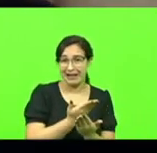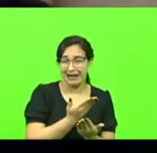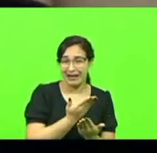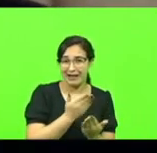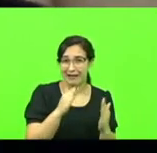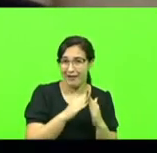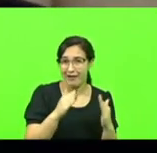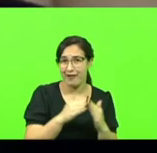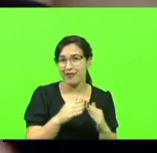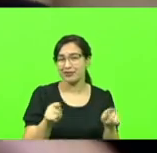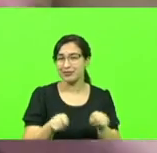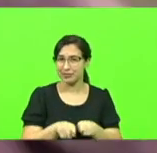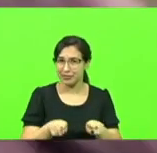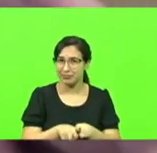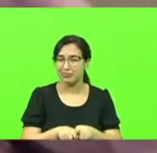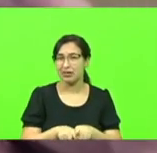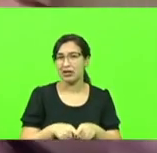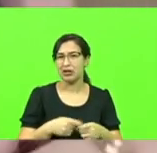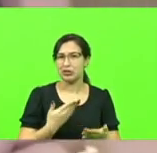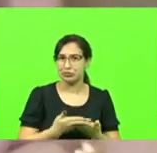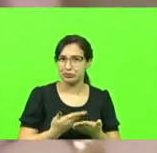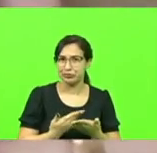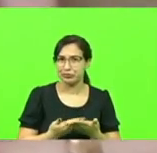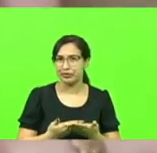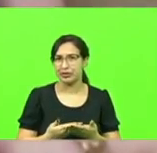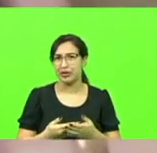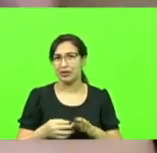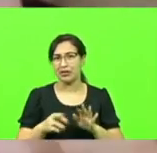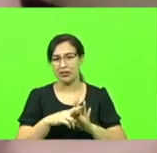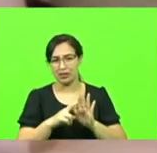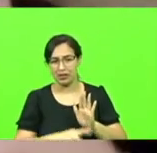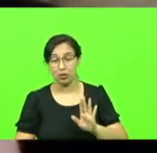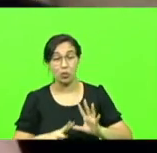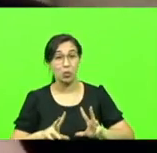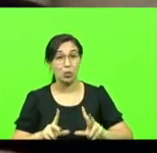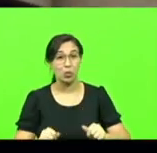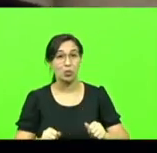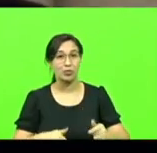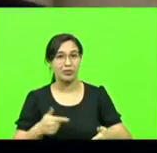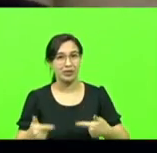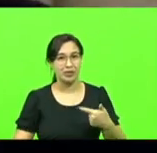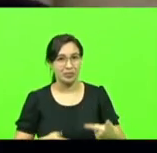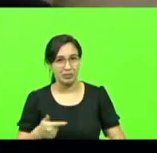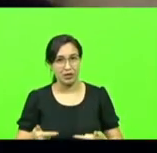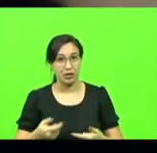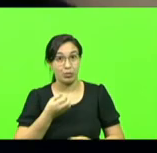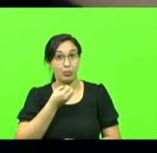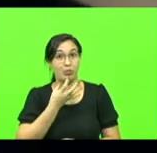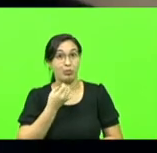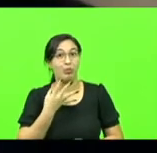diagnóstica. Relatório de todos esses serviços. Aliás, um bom relatório.